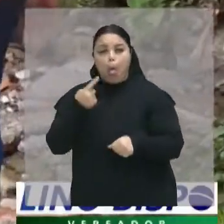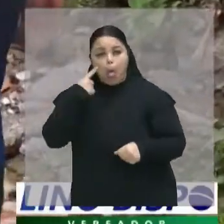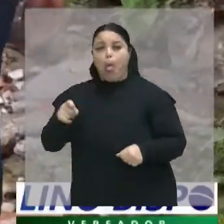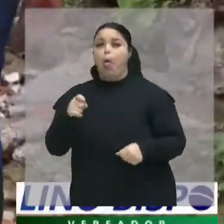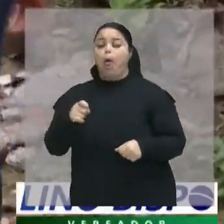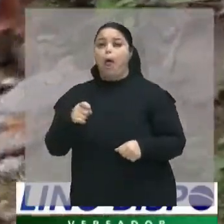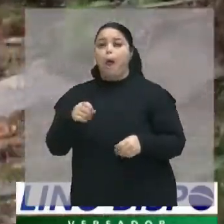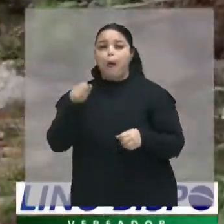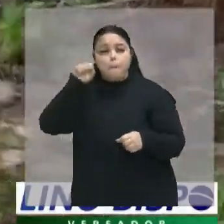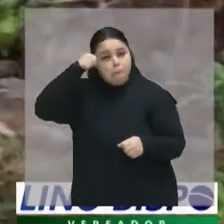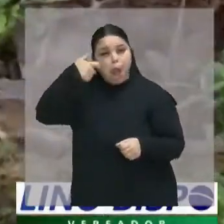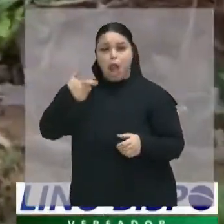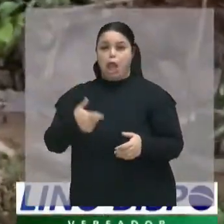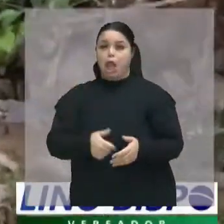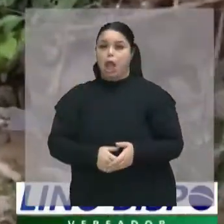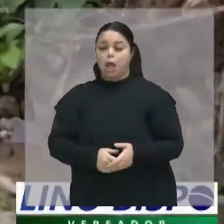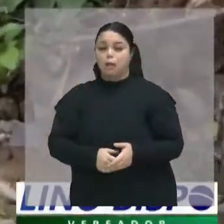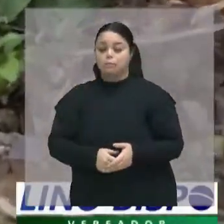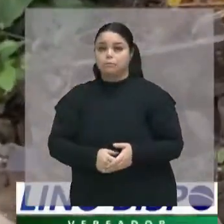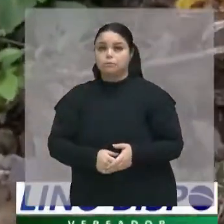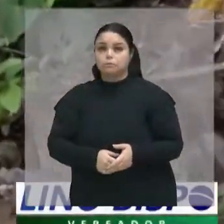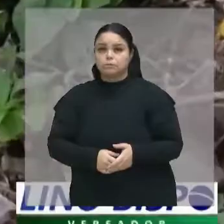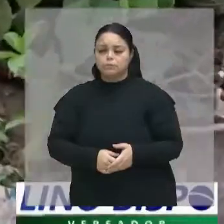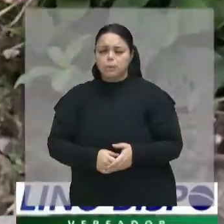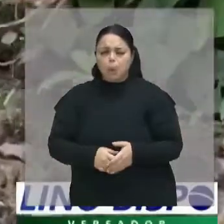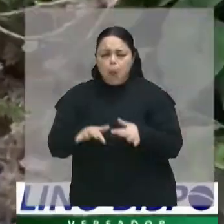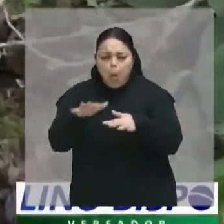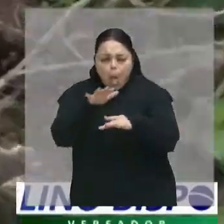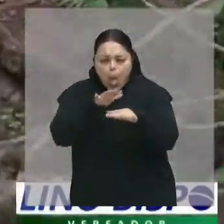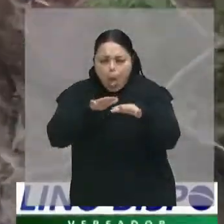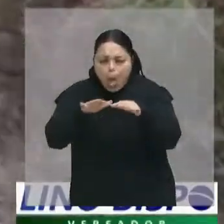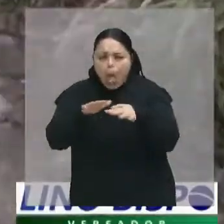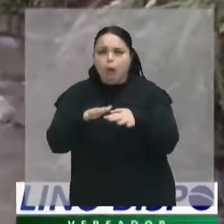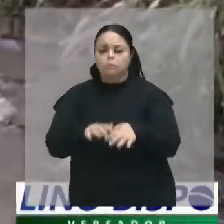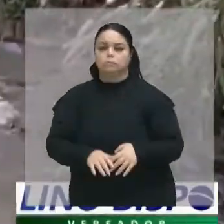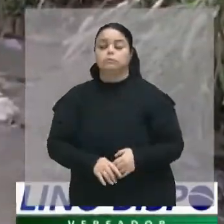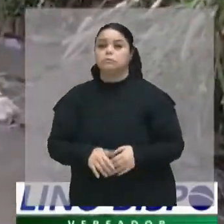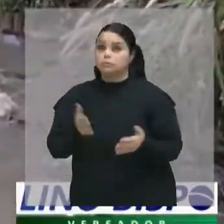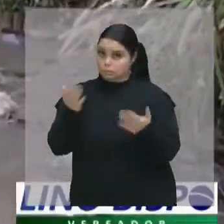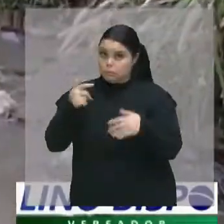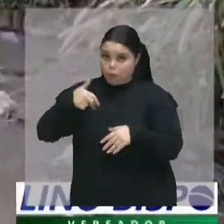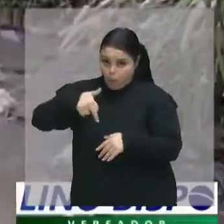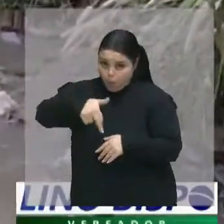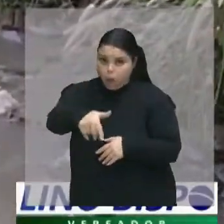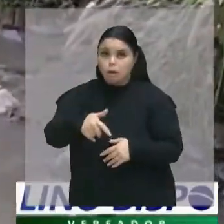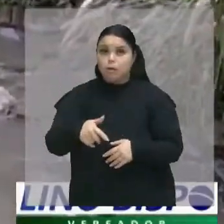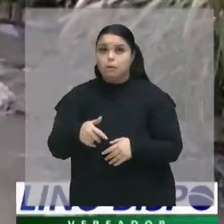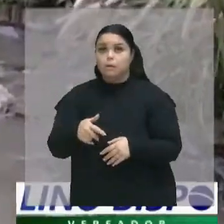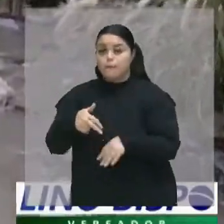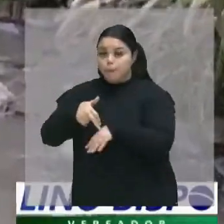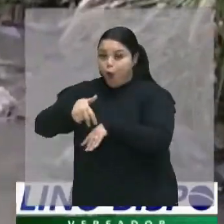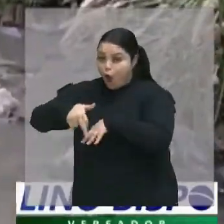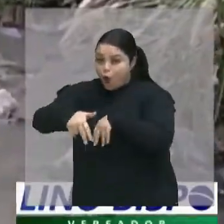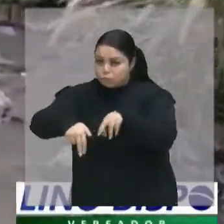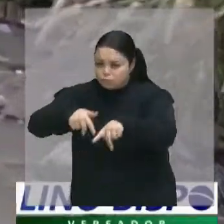para vocês verem que situação. Vamos descer um pouco mais? Vem comigo aí. Aqui nós estamos pisando